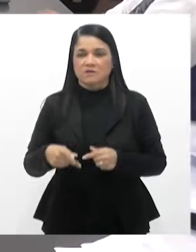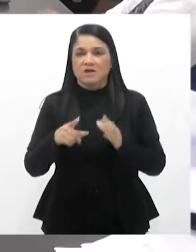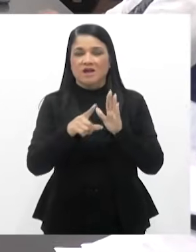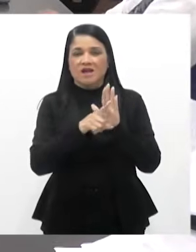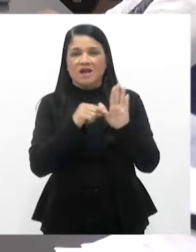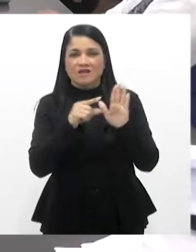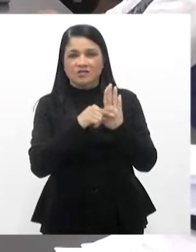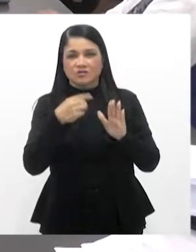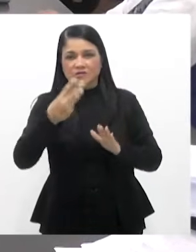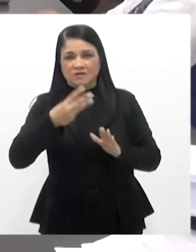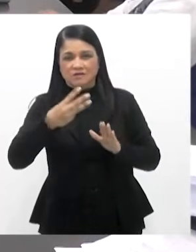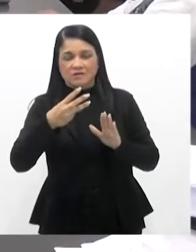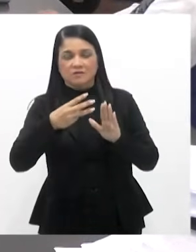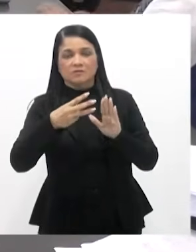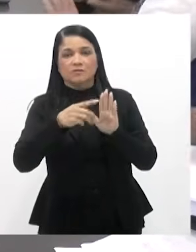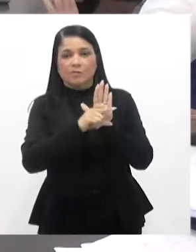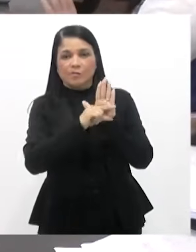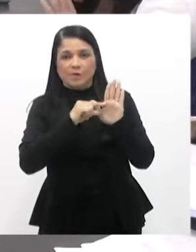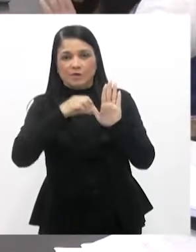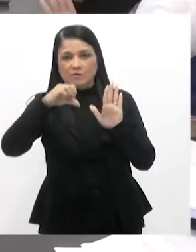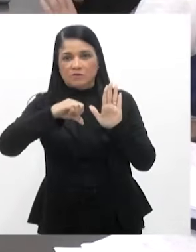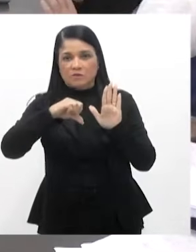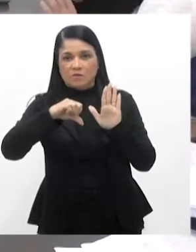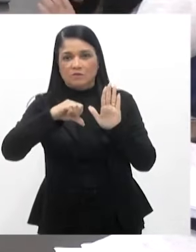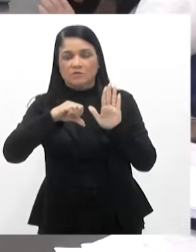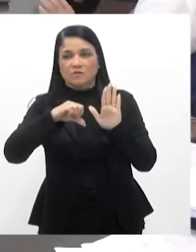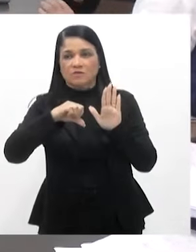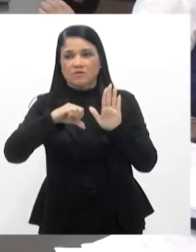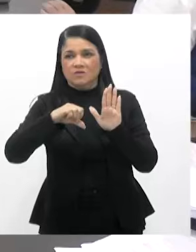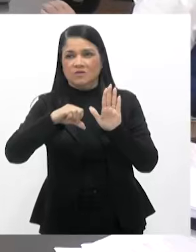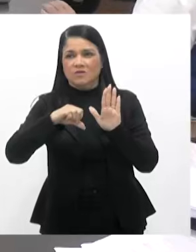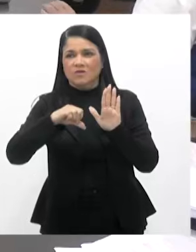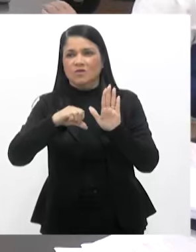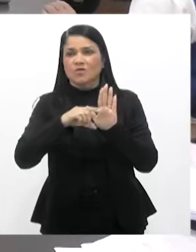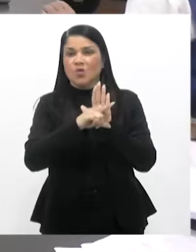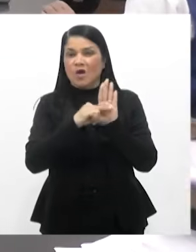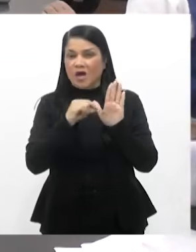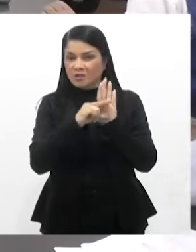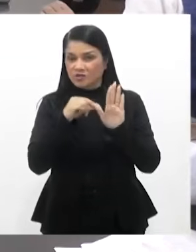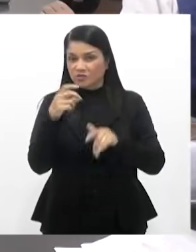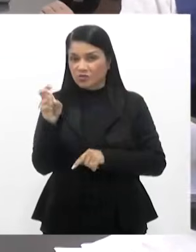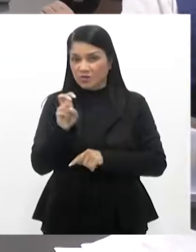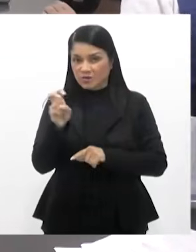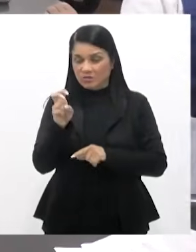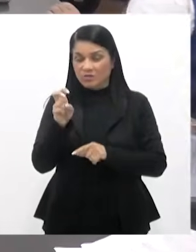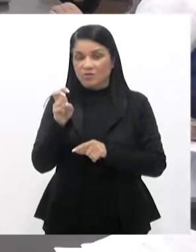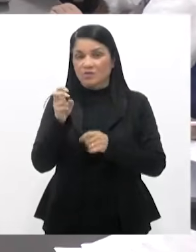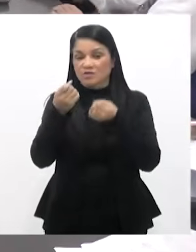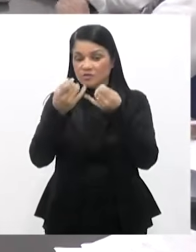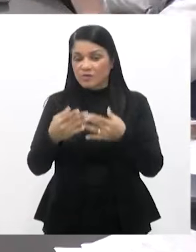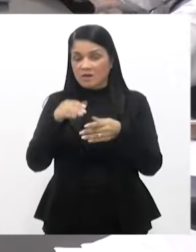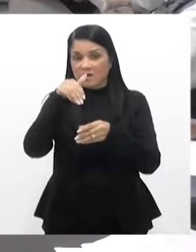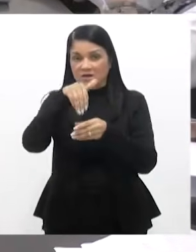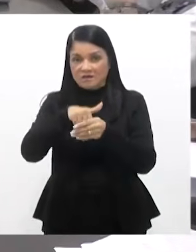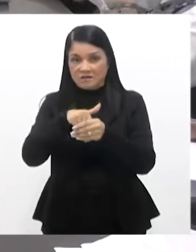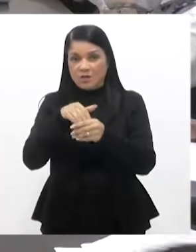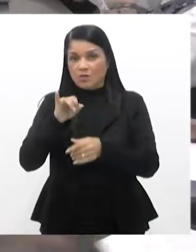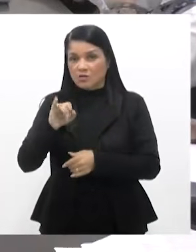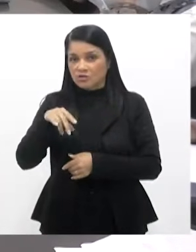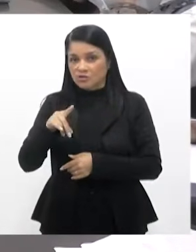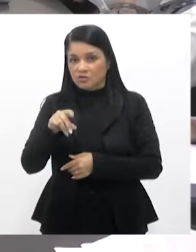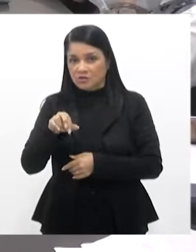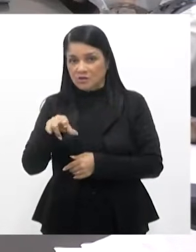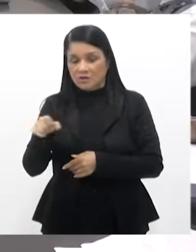Parágrafo 3º do artigo 9º. Não, mas no artigo 5º diz o seguinte: a eleição indireta deverá ser convocada